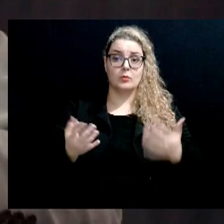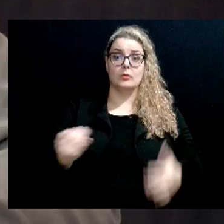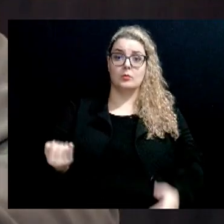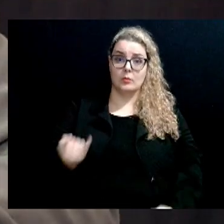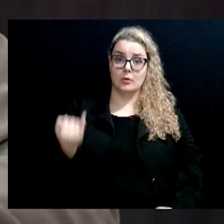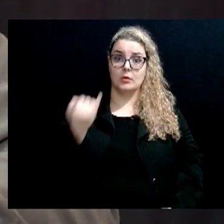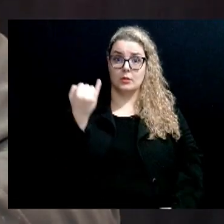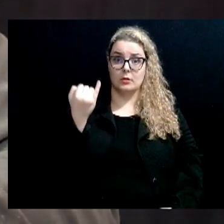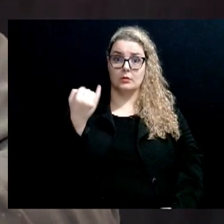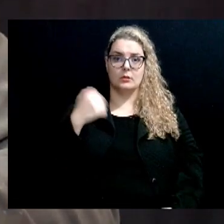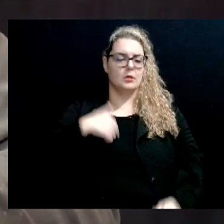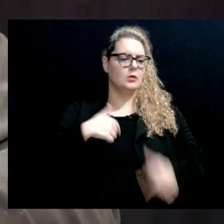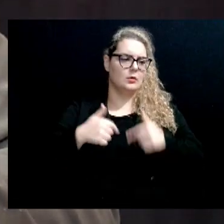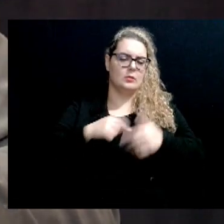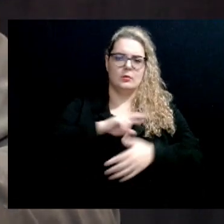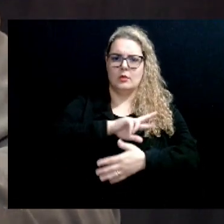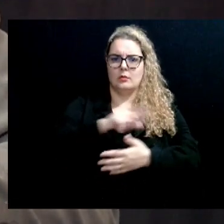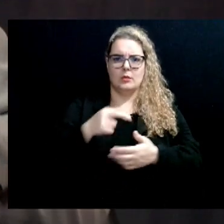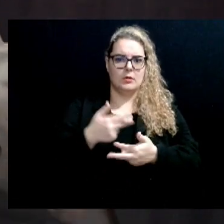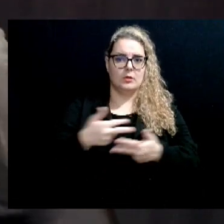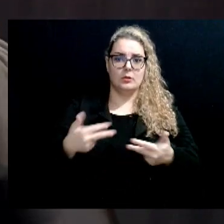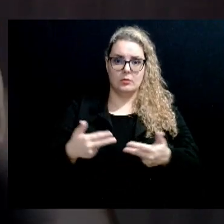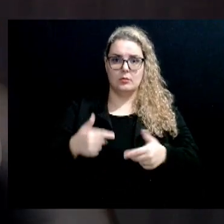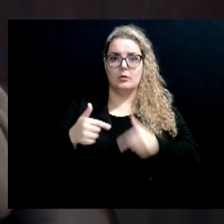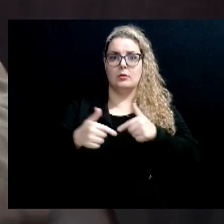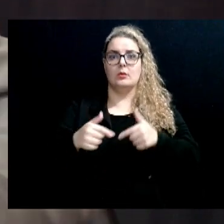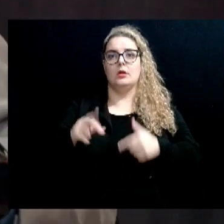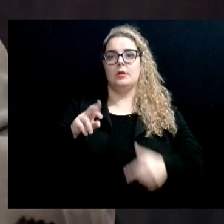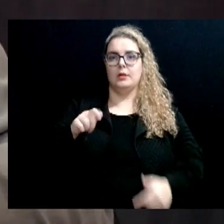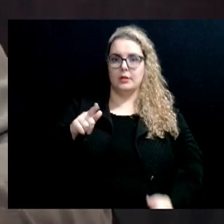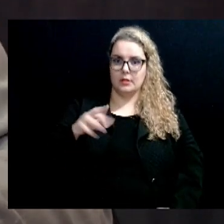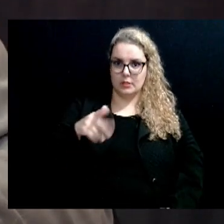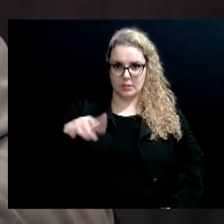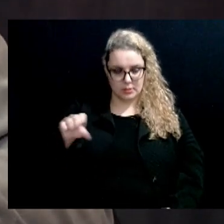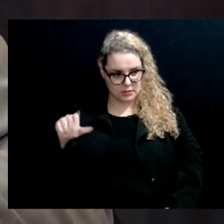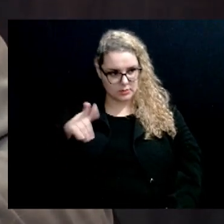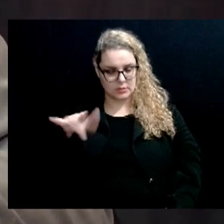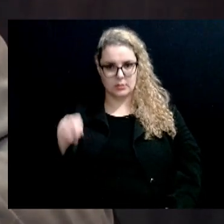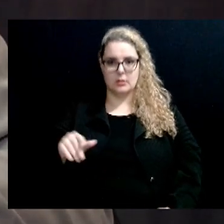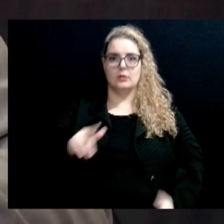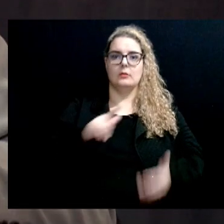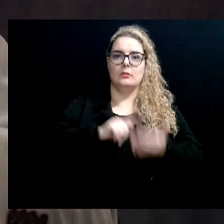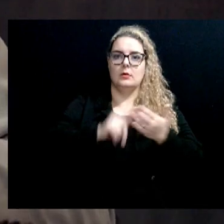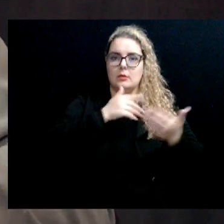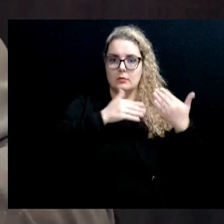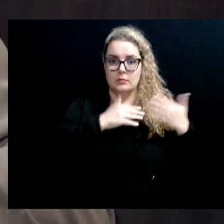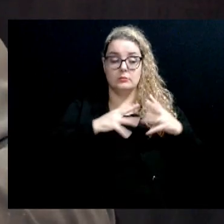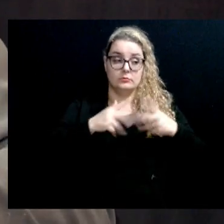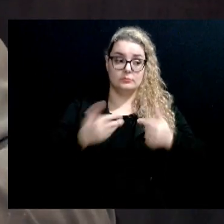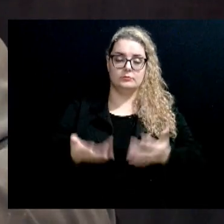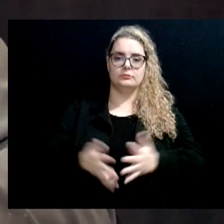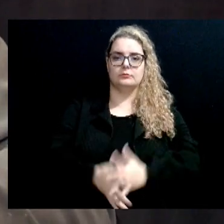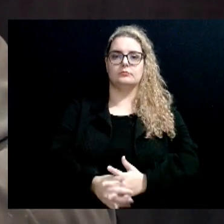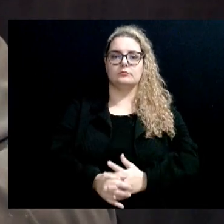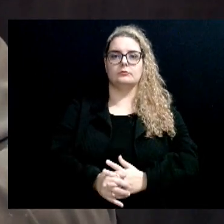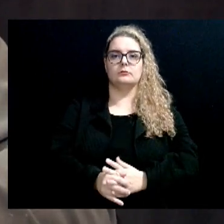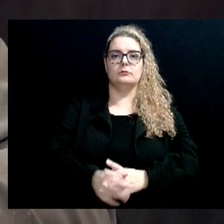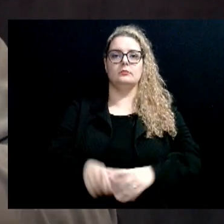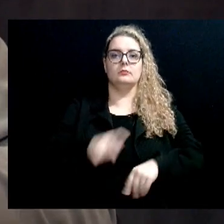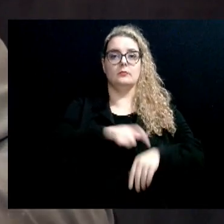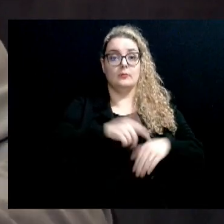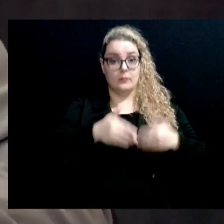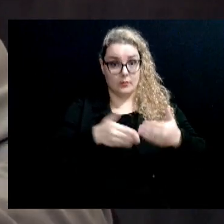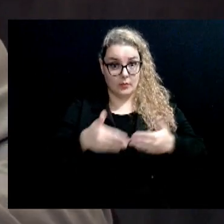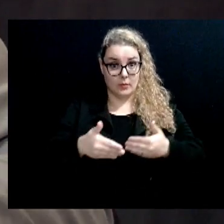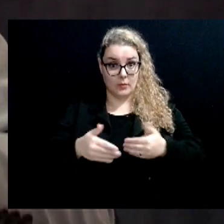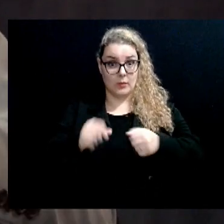várias questões com ela, né? Eu trabalho muito com regressão, a gente faz toda uma limpeza do passado, tudo. E tem um momento nesse processo que eu tava fazendo com ela, que quando ela